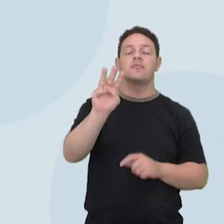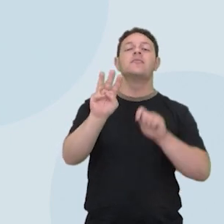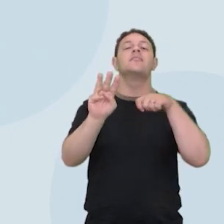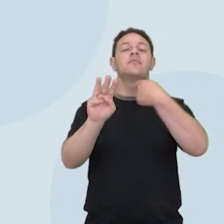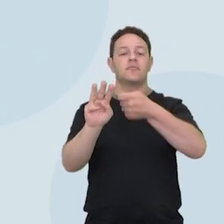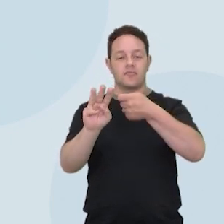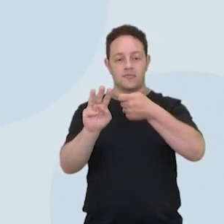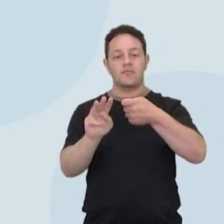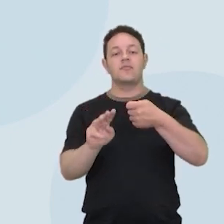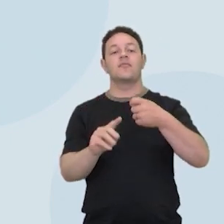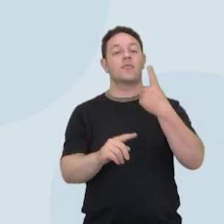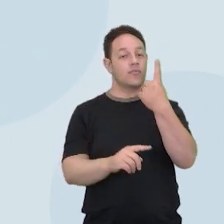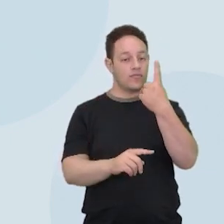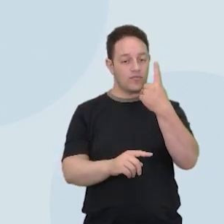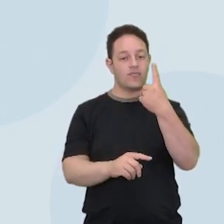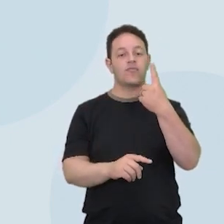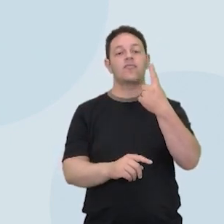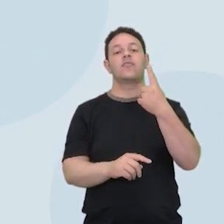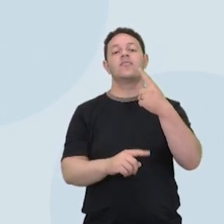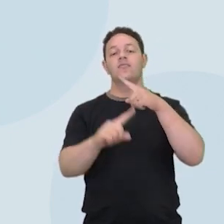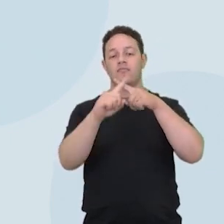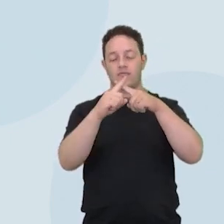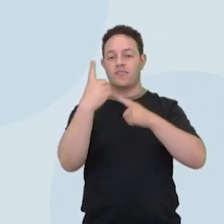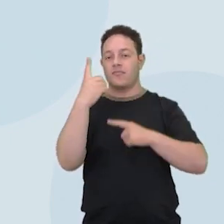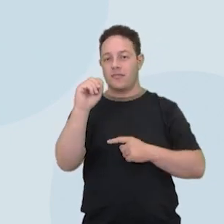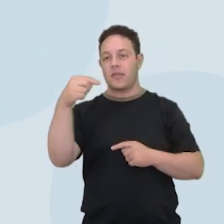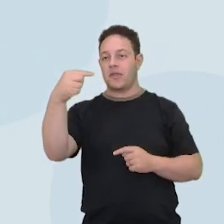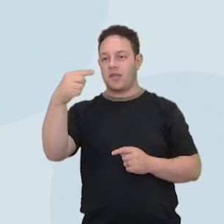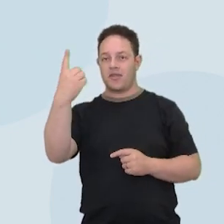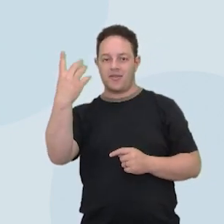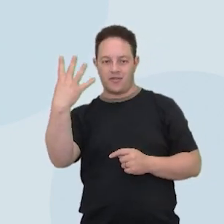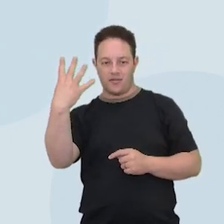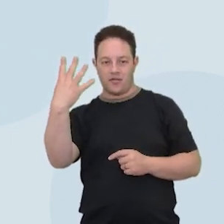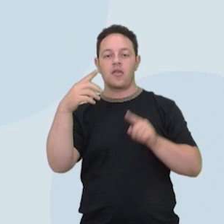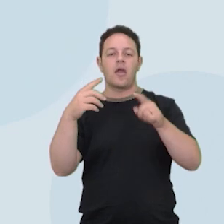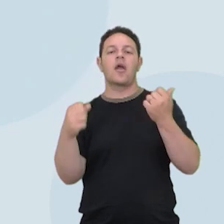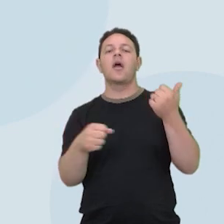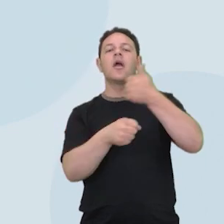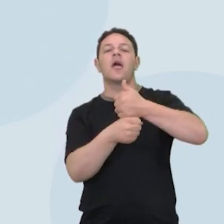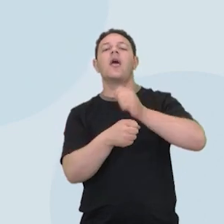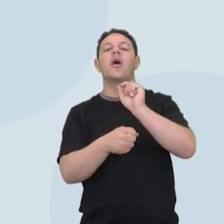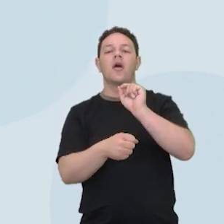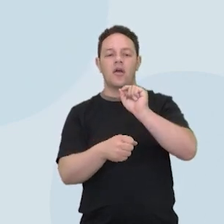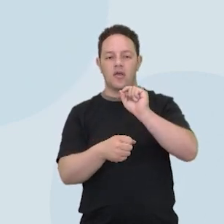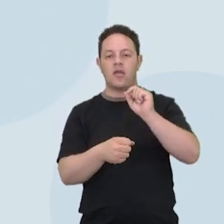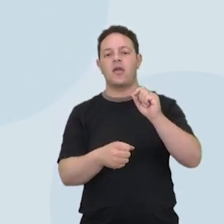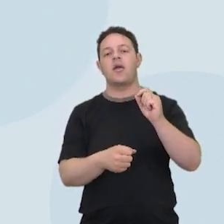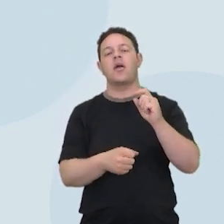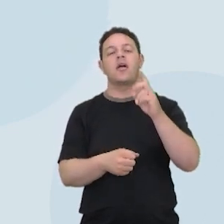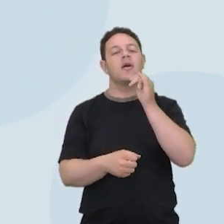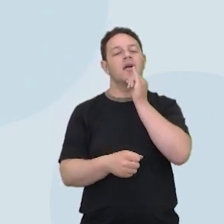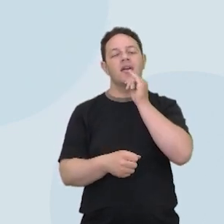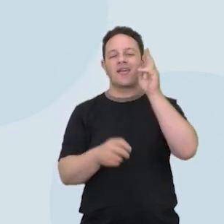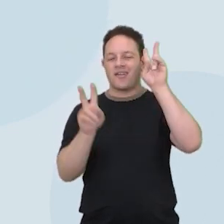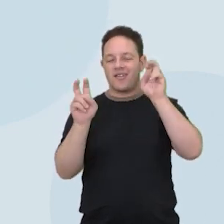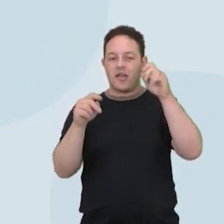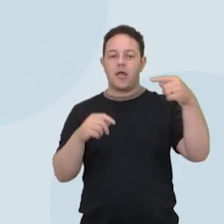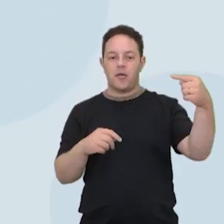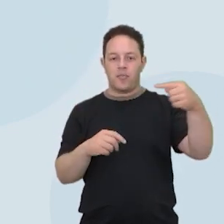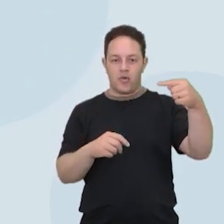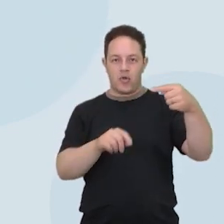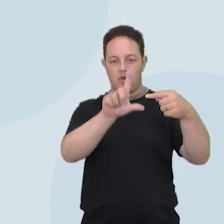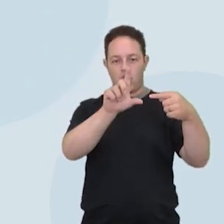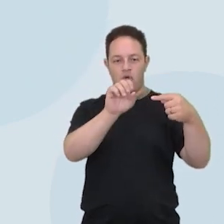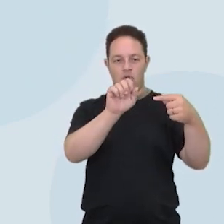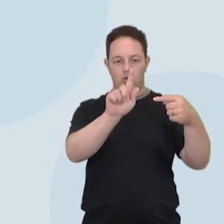10 a menos 14. Então, eu substituí o KW, tá certo? Por menos log, tá certo? De 1 vezes